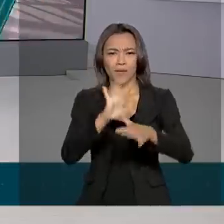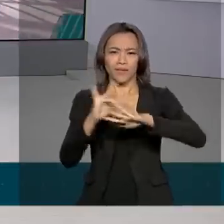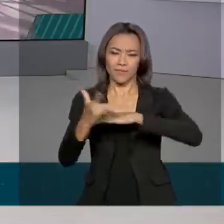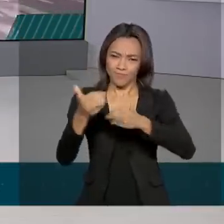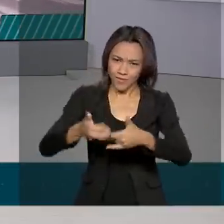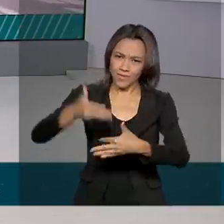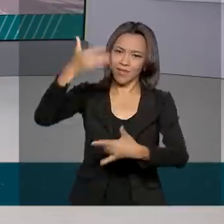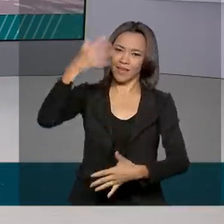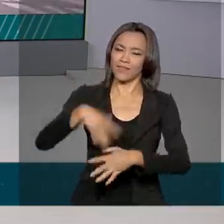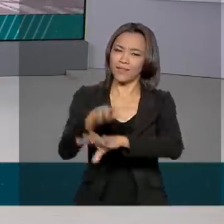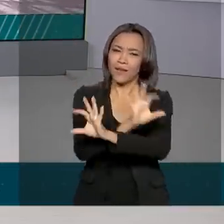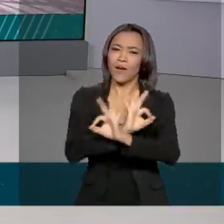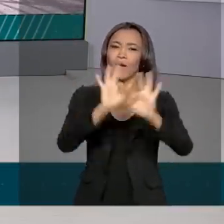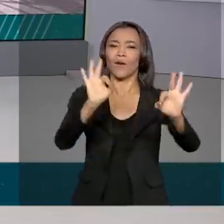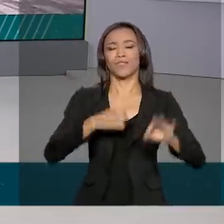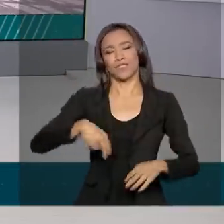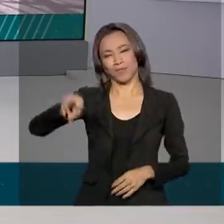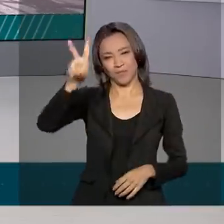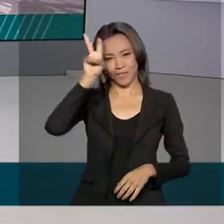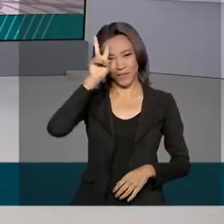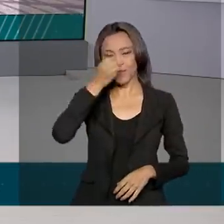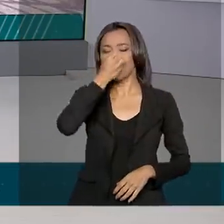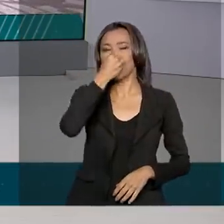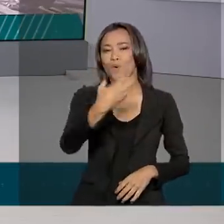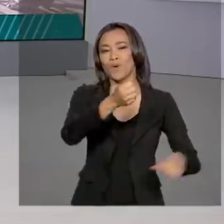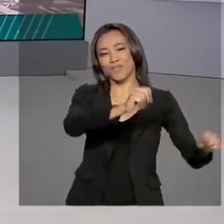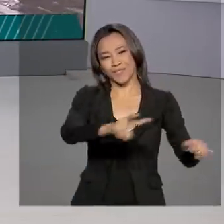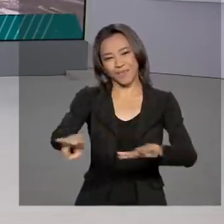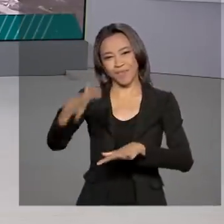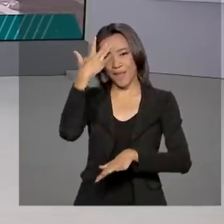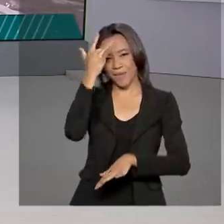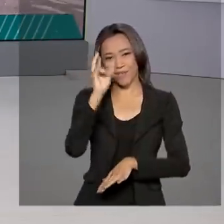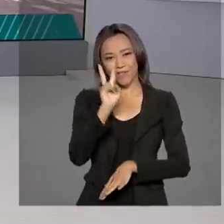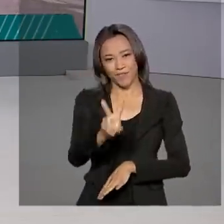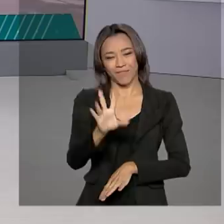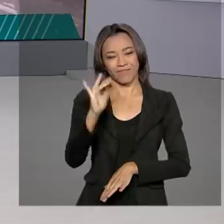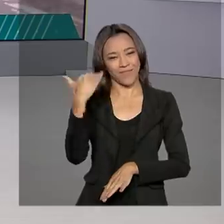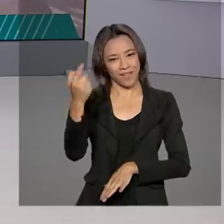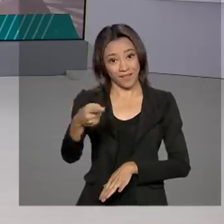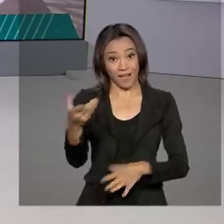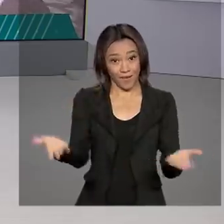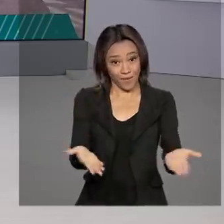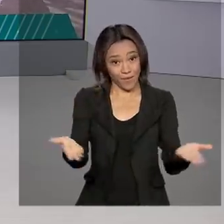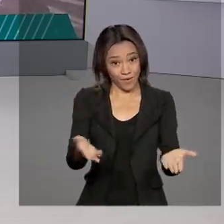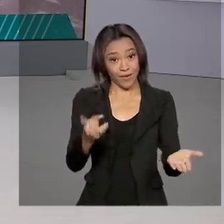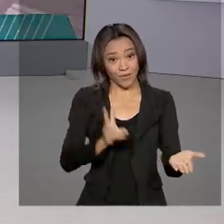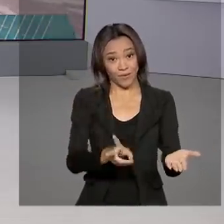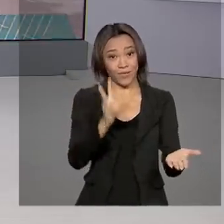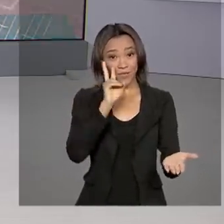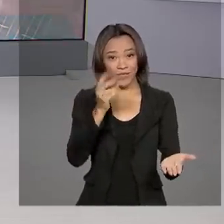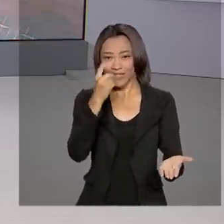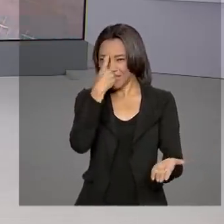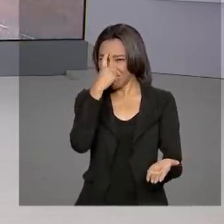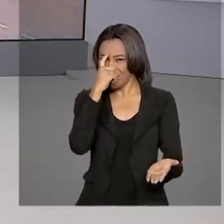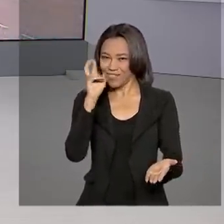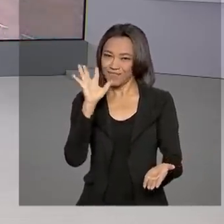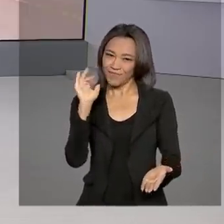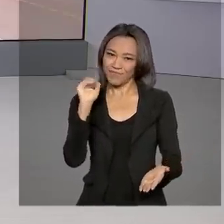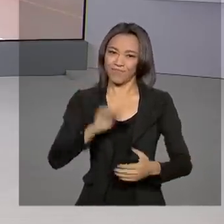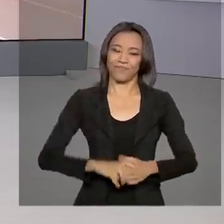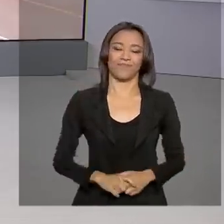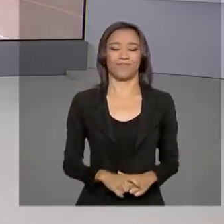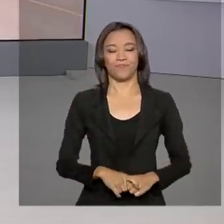sociais. Ótima segunda-feira, boa semana para você, nos vemos amanhã. Até lá, fique agora com Imagem da Índia. Tchau, tchau.